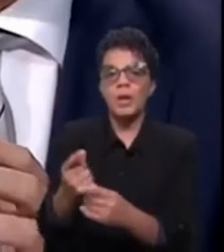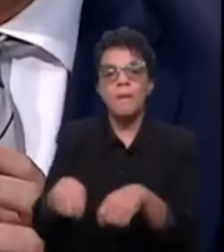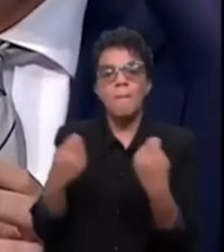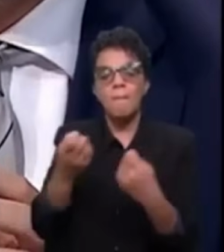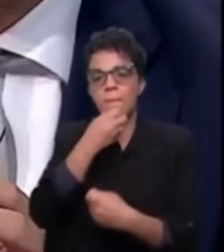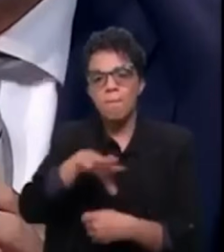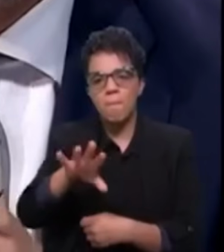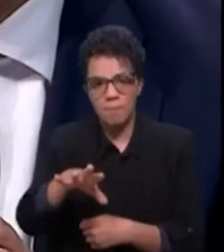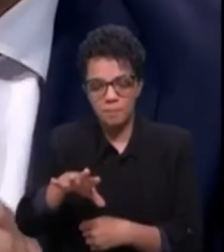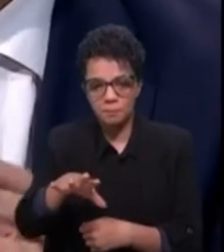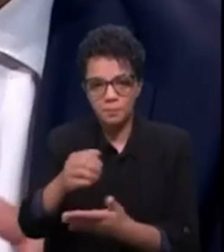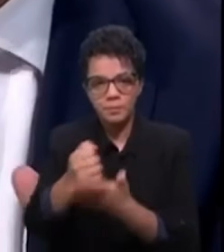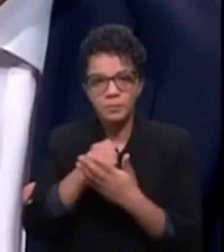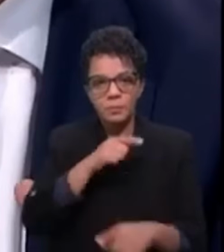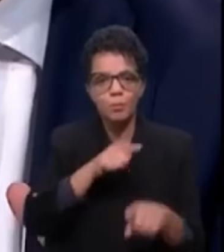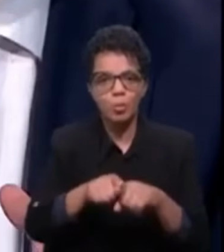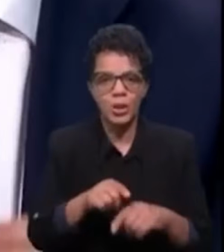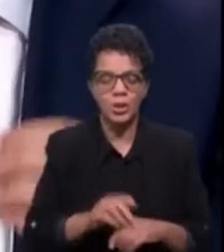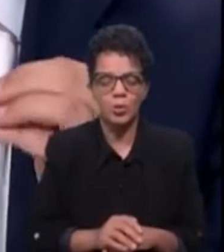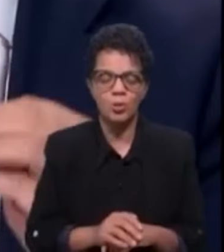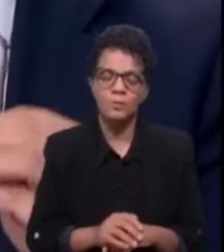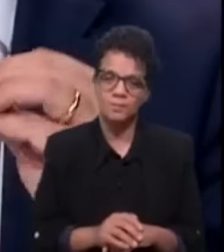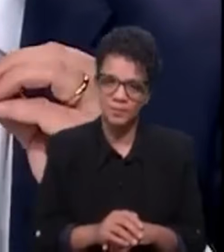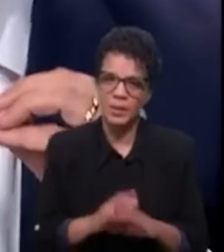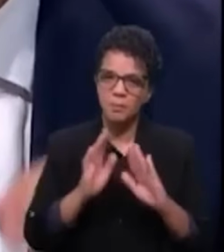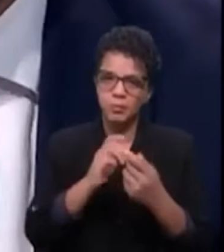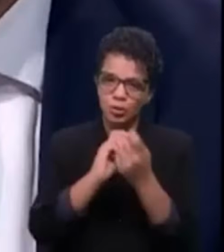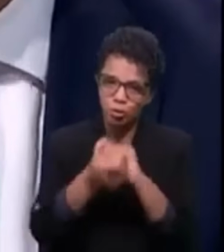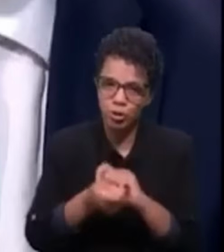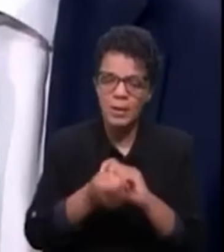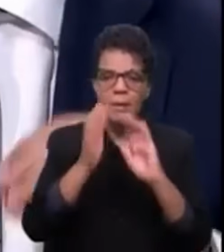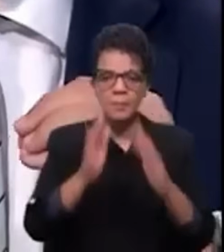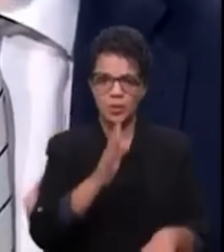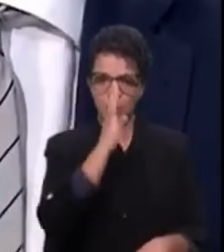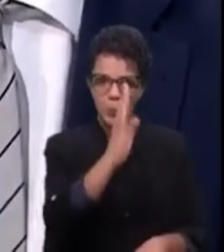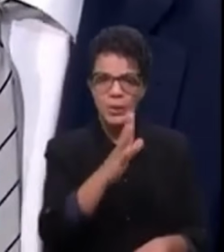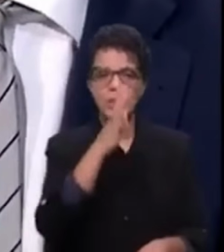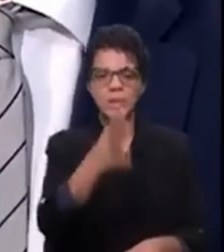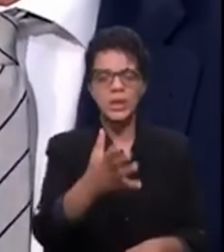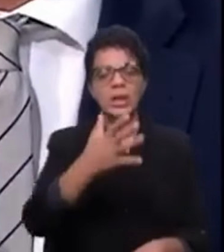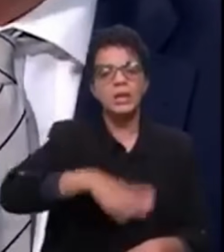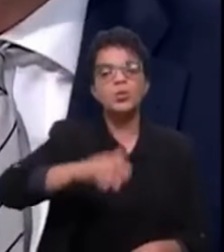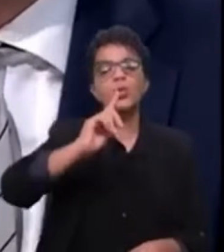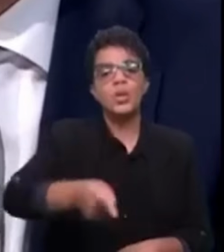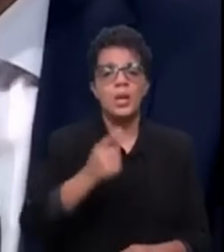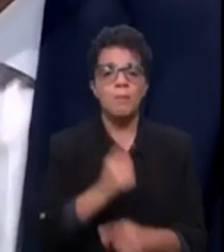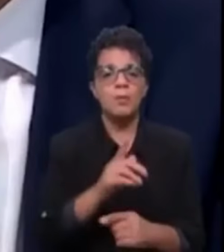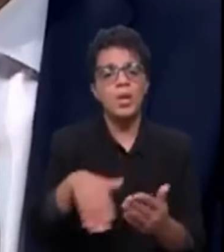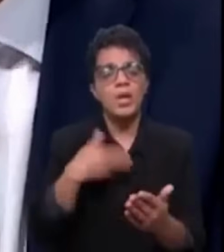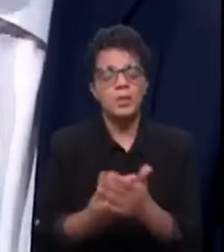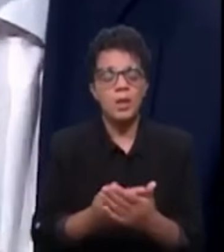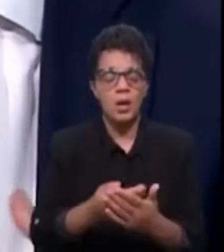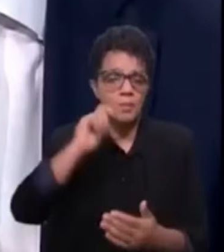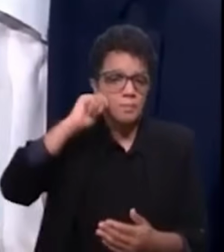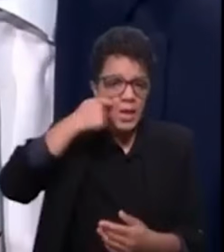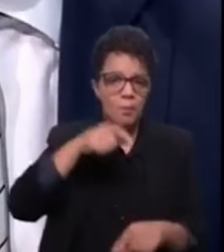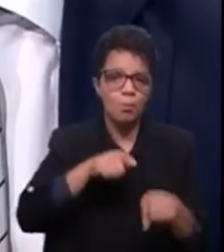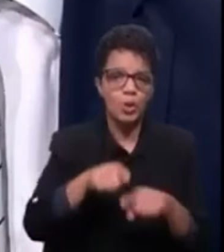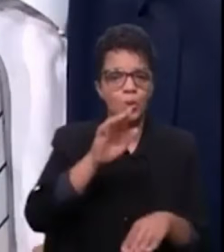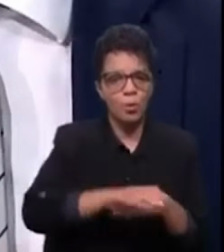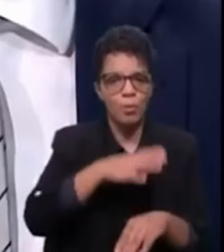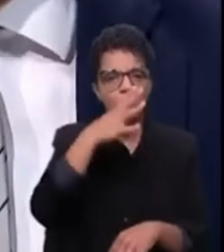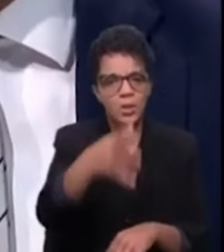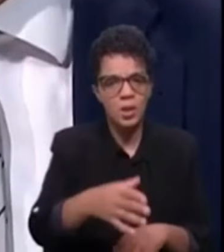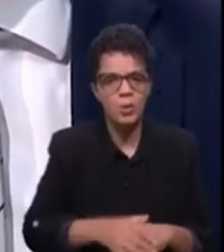dris Montenegro não é preciso dar a volta às coisas em poítica temos que ser frontais e dizer o que é que queremos mesmo que isso às vezes tenha um custo político e por isso é que eu lhe